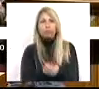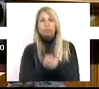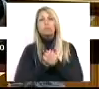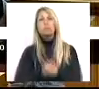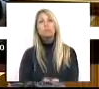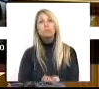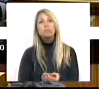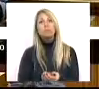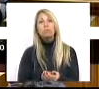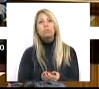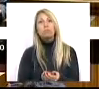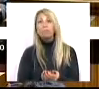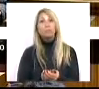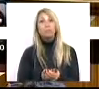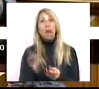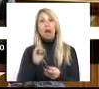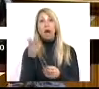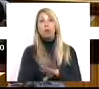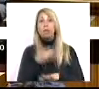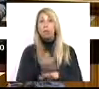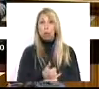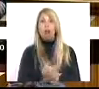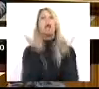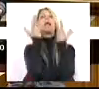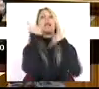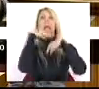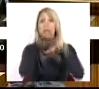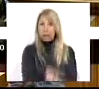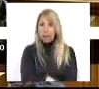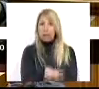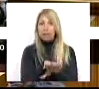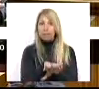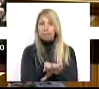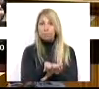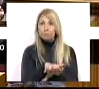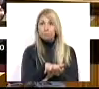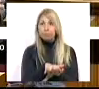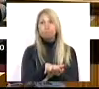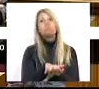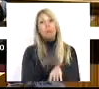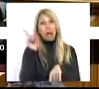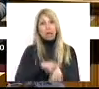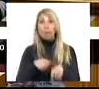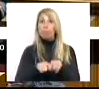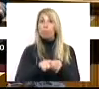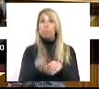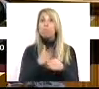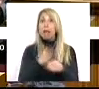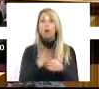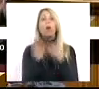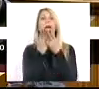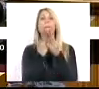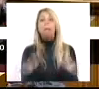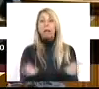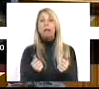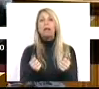transversalizada, não setorial, integrada, de mais médio prazo sobre matérias ambientais. É,